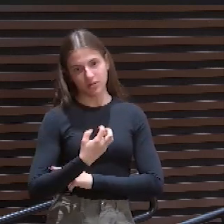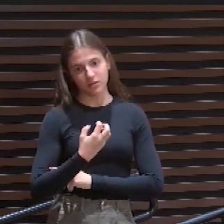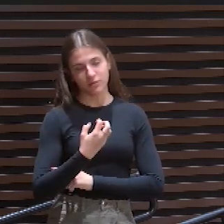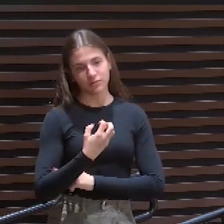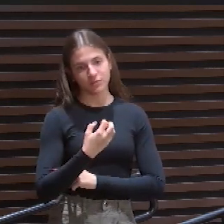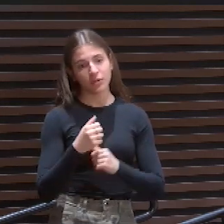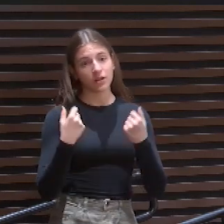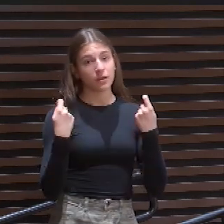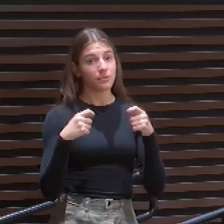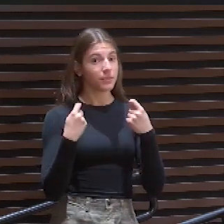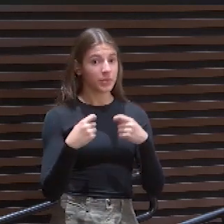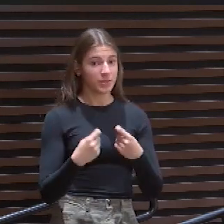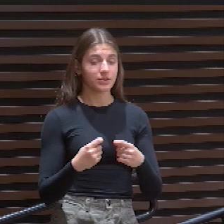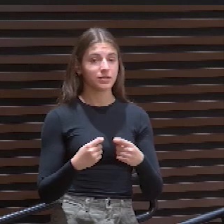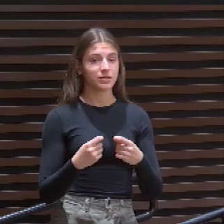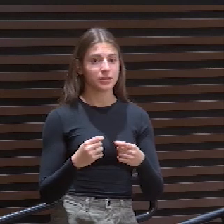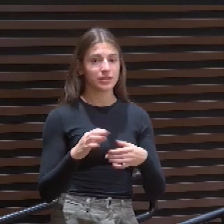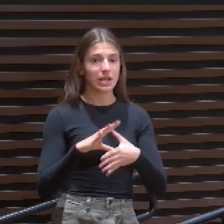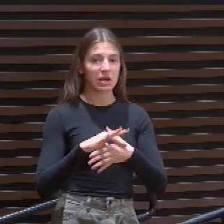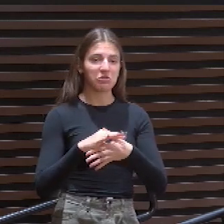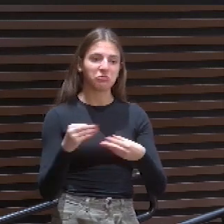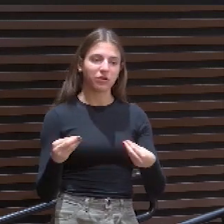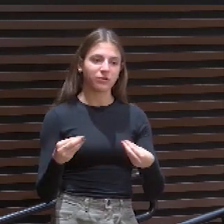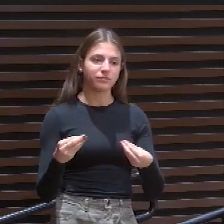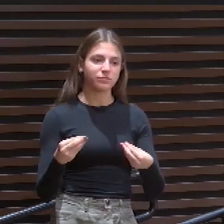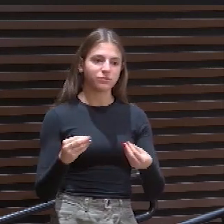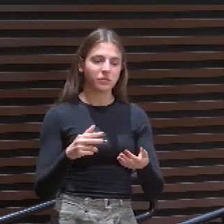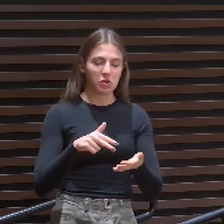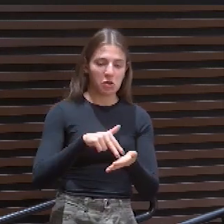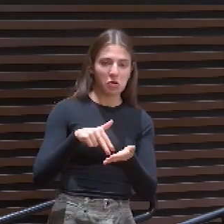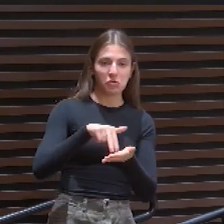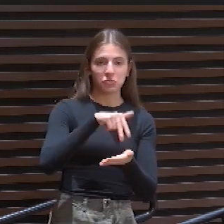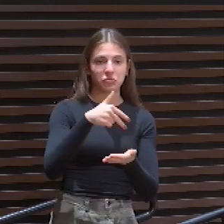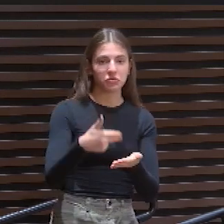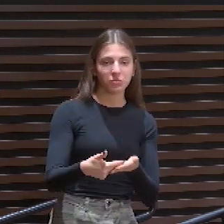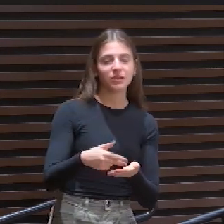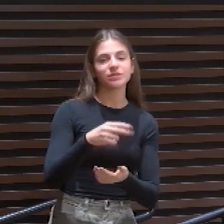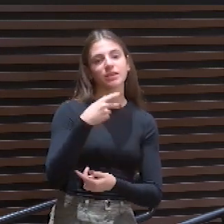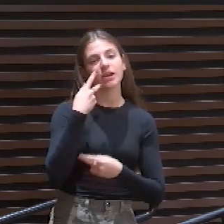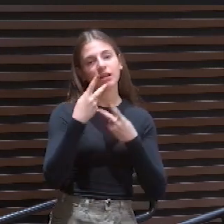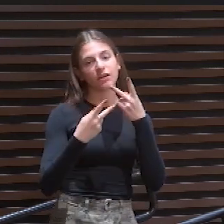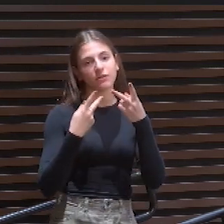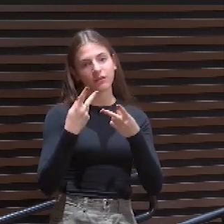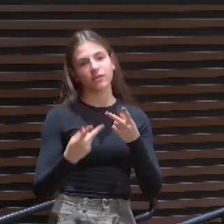que precisa ser tratado: o tropeçar no falar.